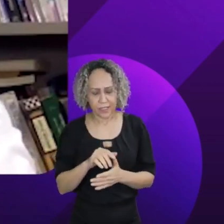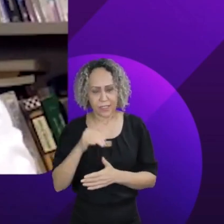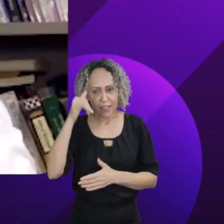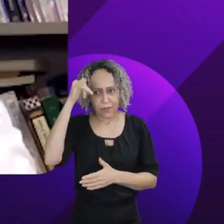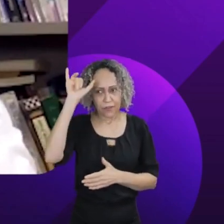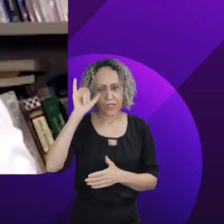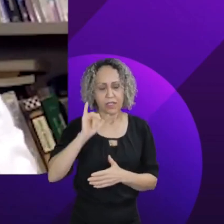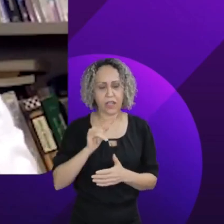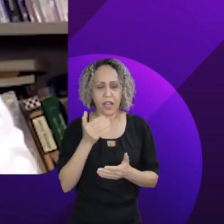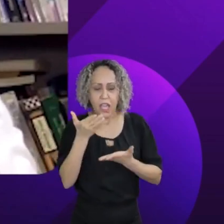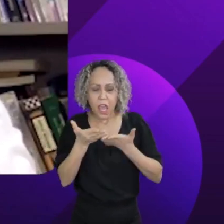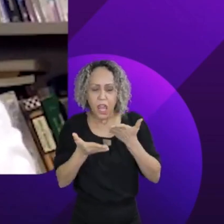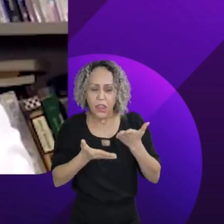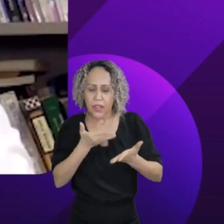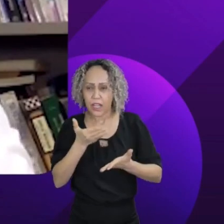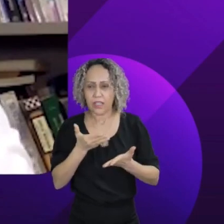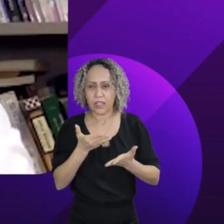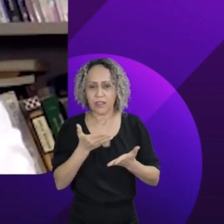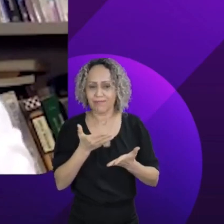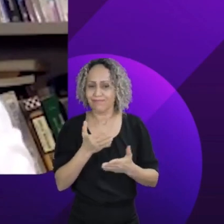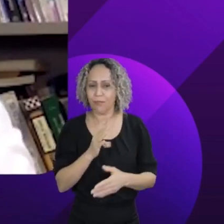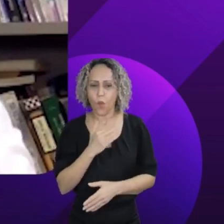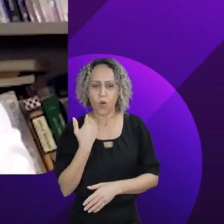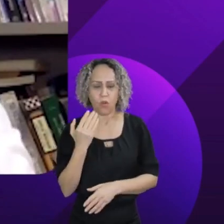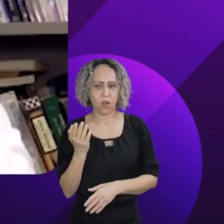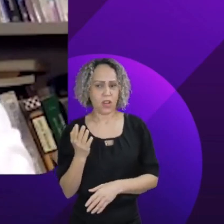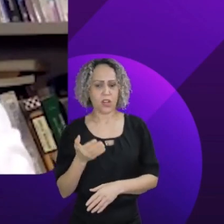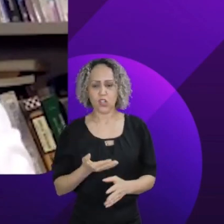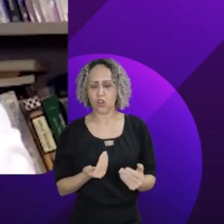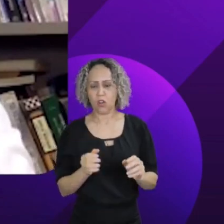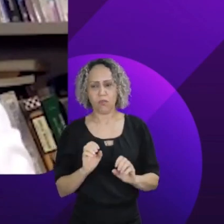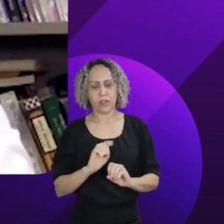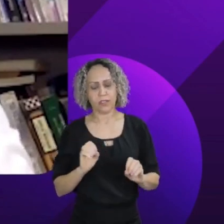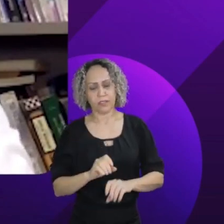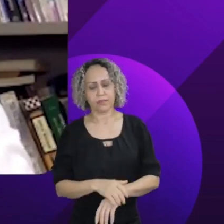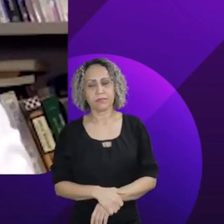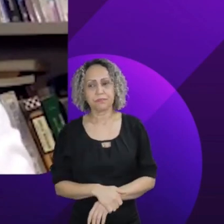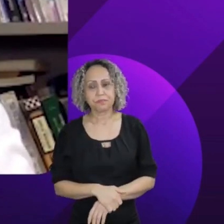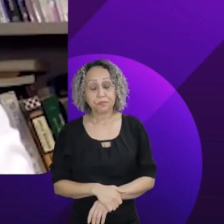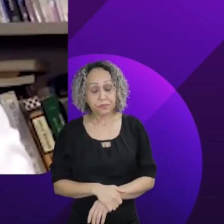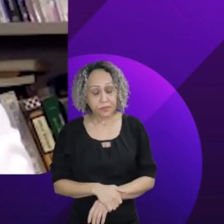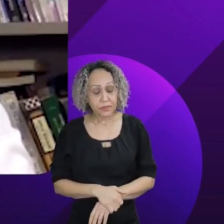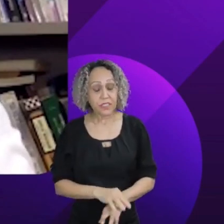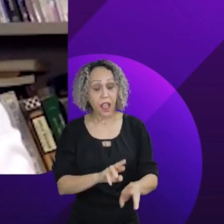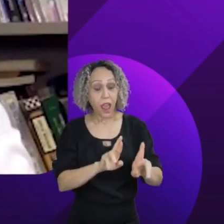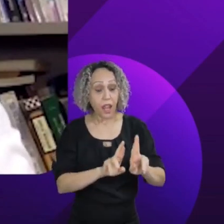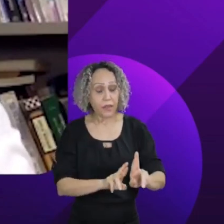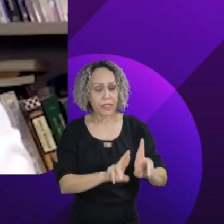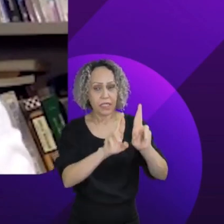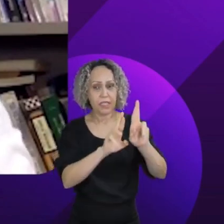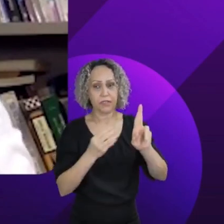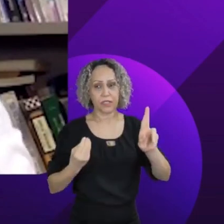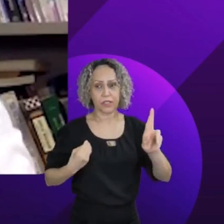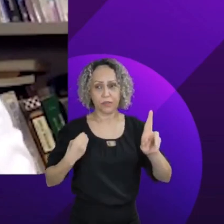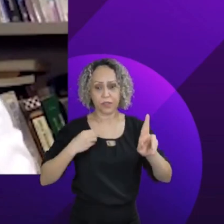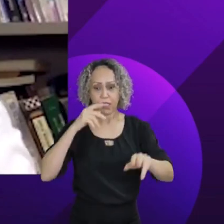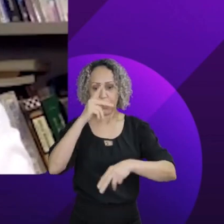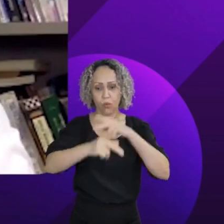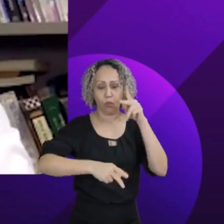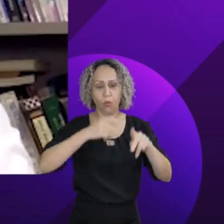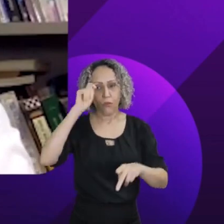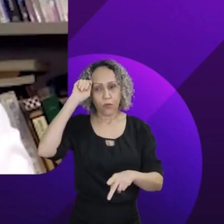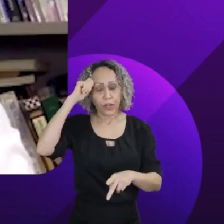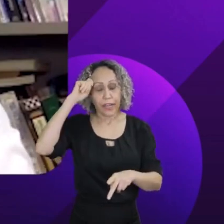tratar e não morrer precocemente. Então, a expectativa de vida da população negra pode aumentar quando